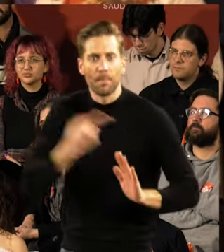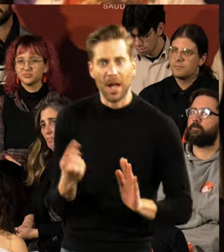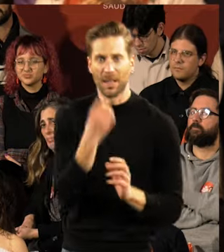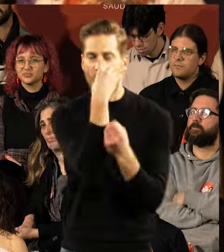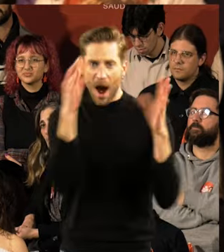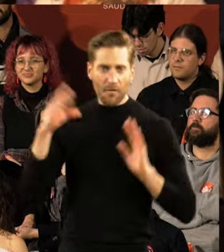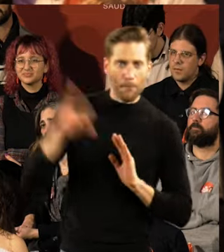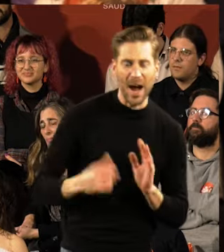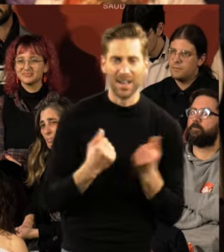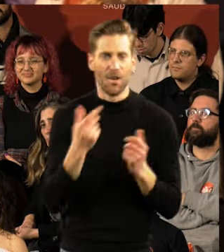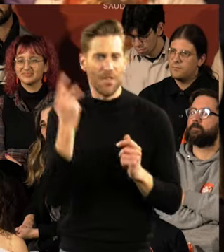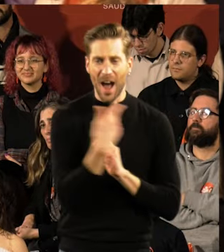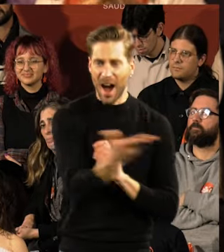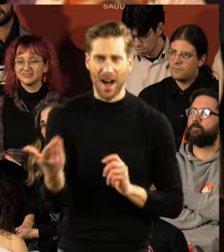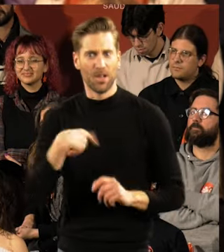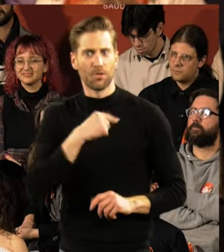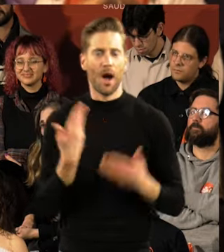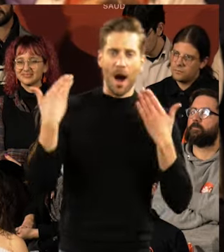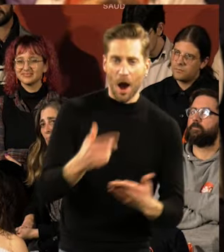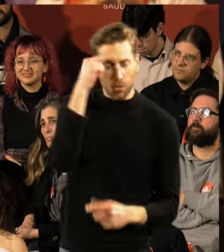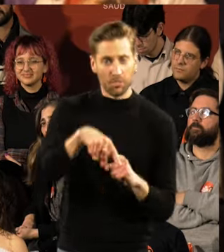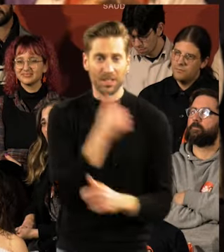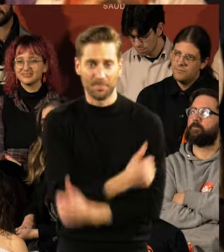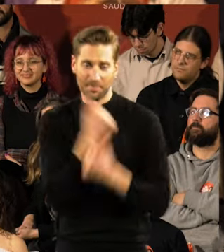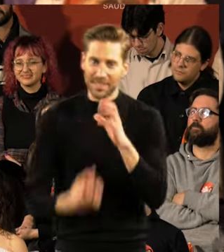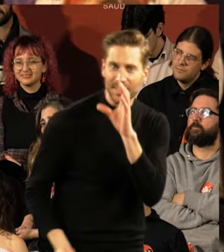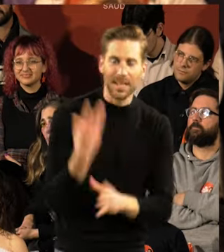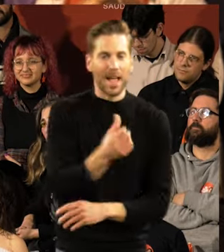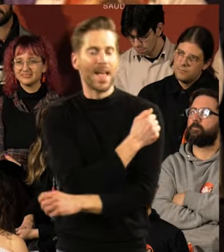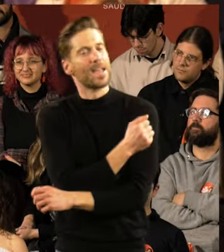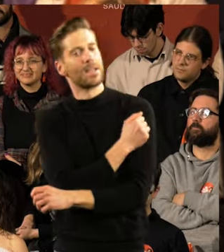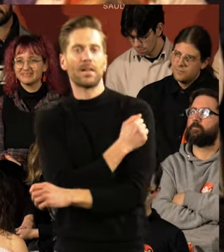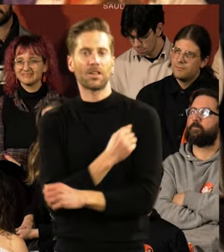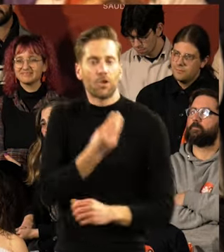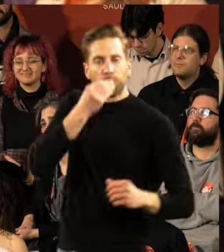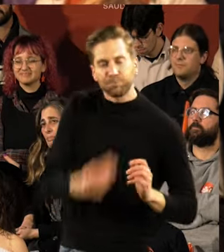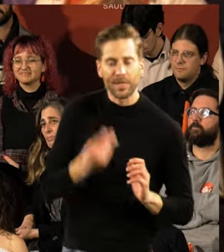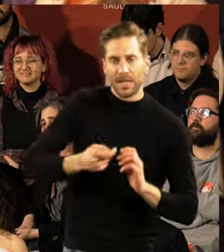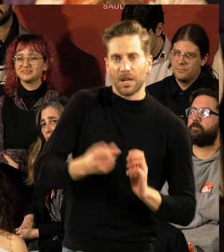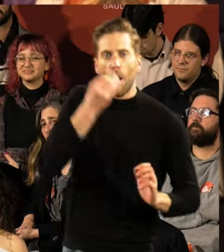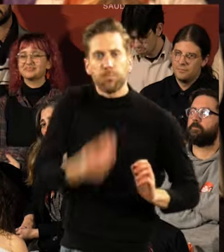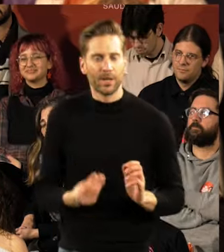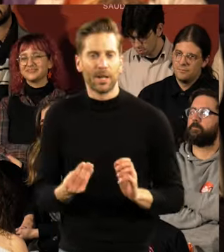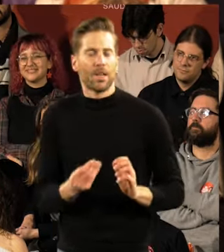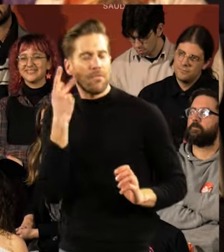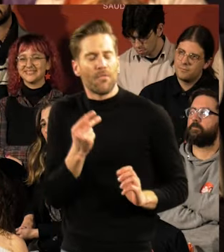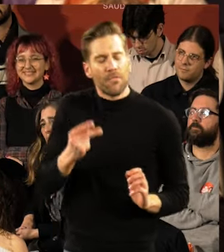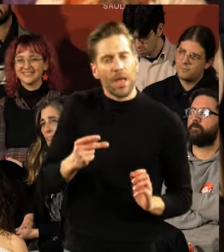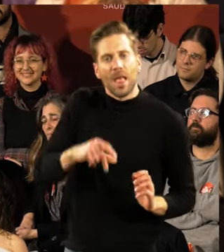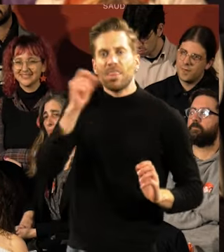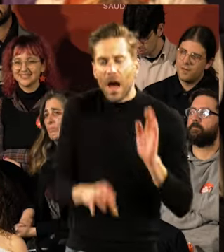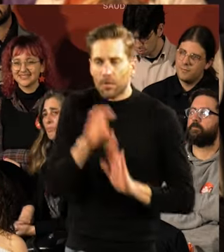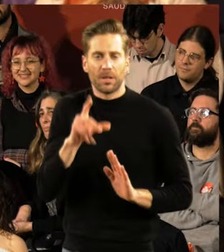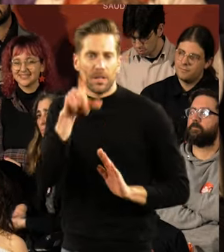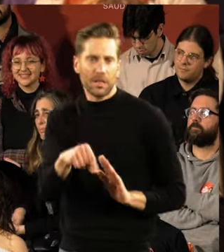vida. Cá estamos para criar cidades com casas que as pessoas possam pagar e onde seja bom viver, criando milhares